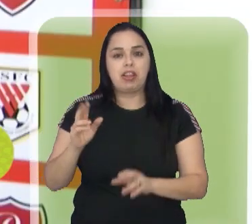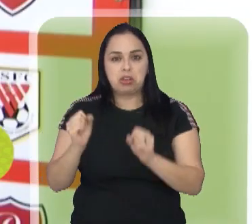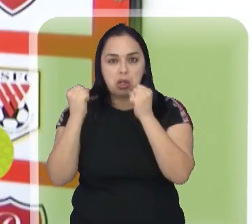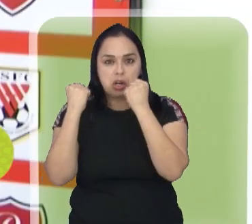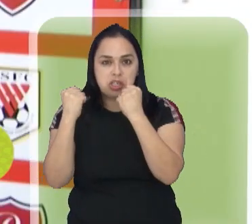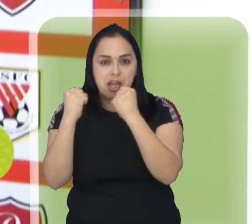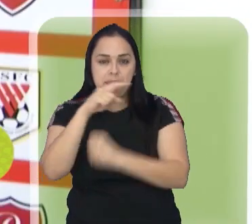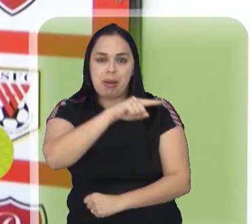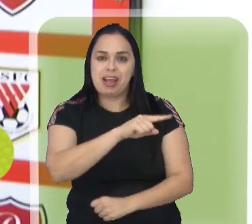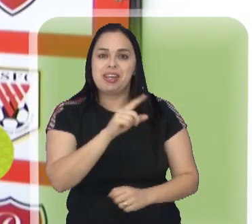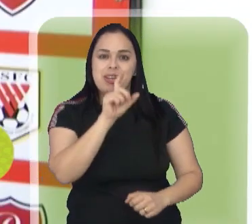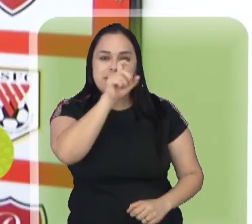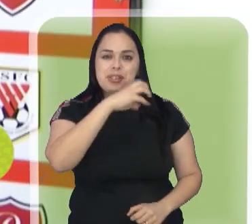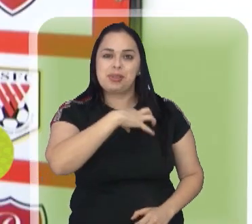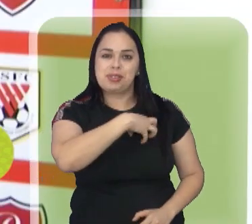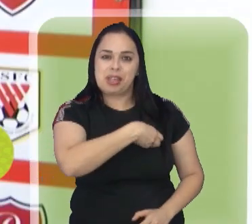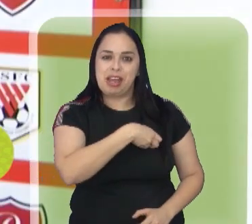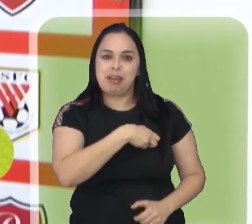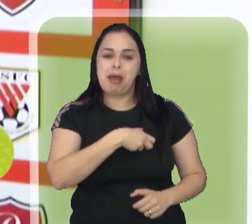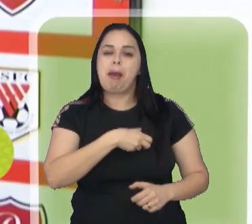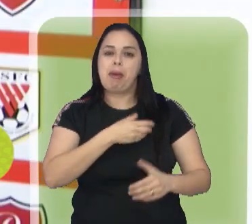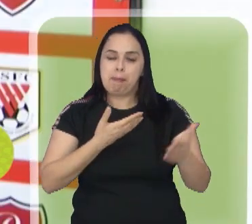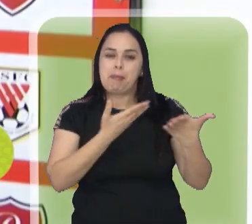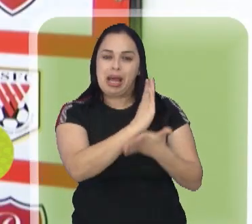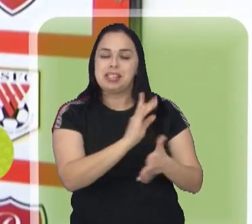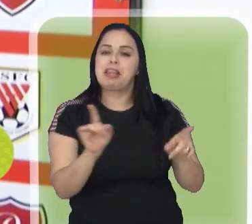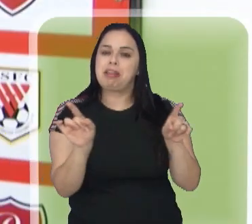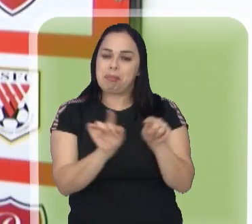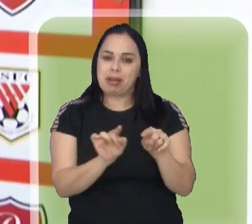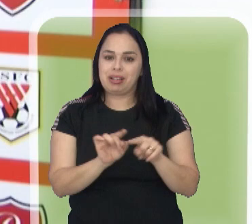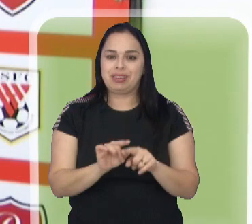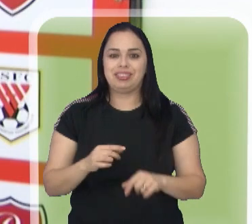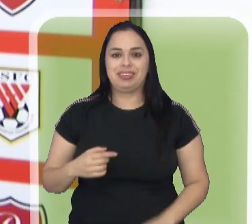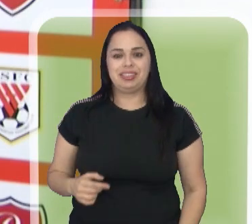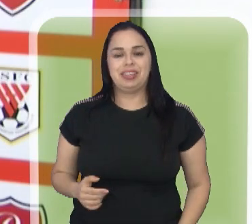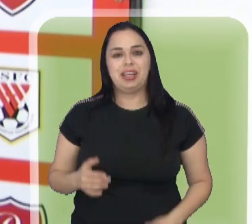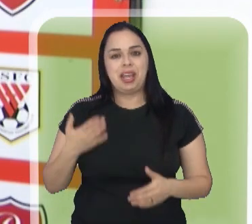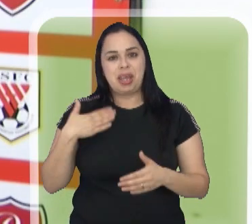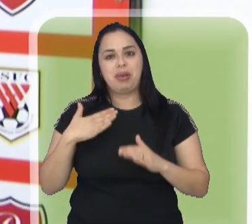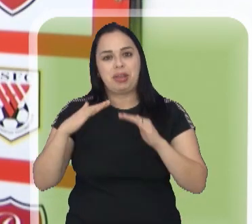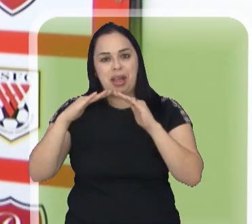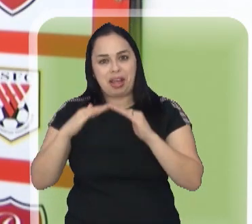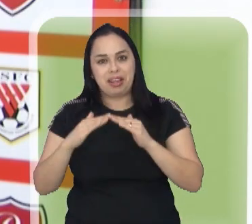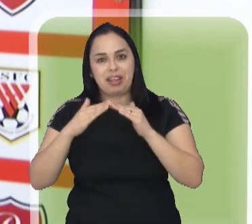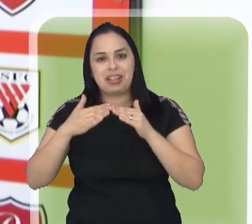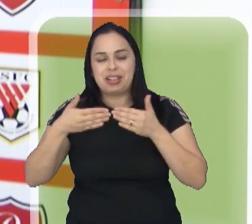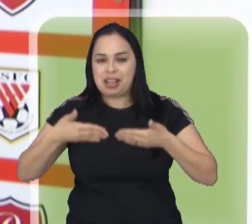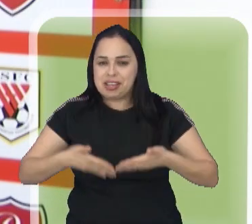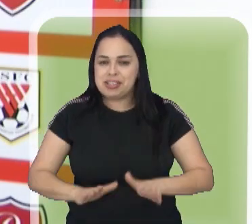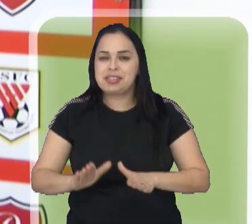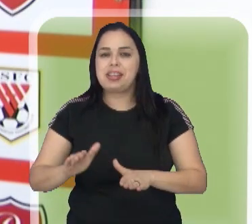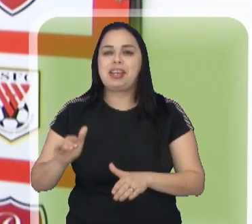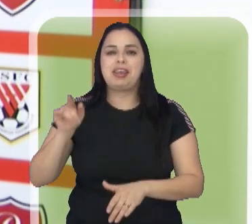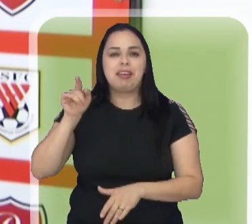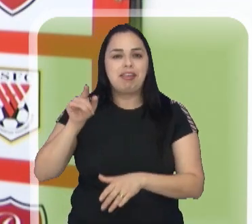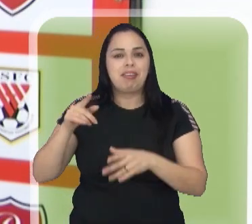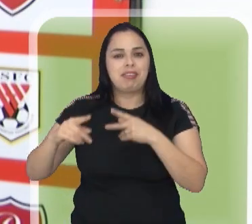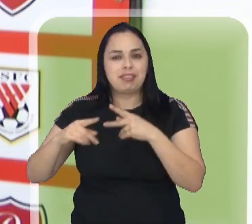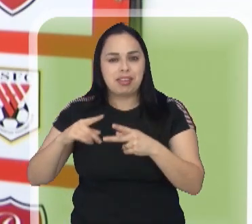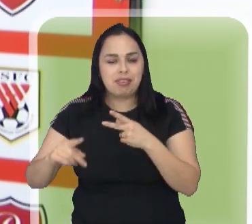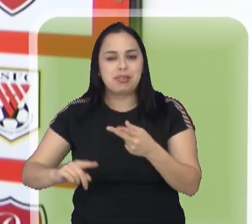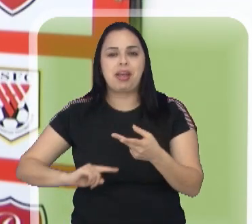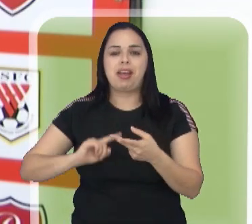para o São José chegar às semifinais. Com certeza, eu sou de São José, nascido e criado, joguei pelo São José, me formei no São